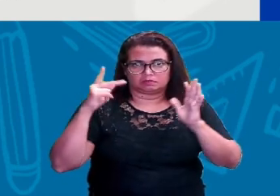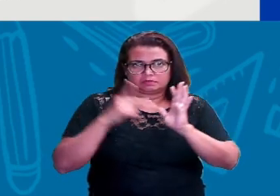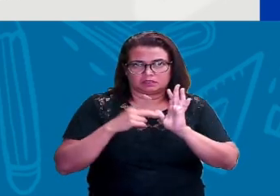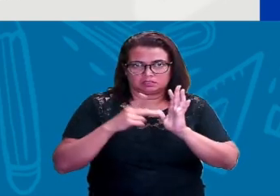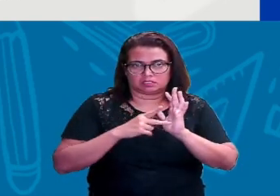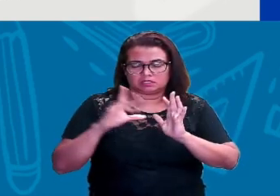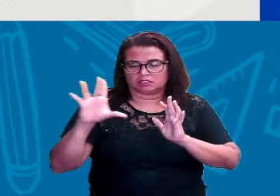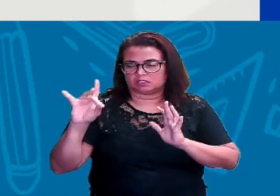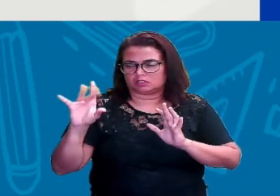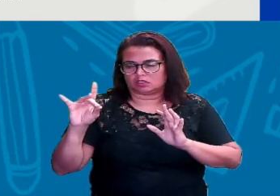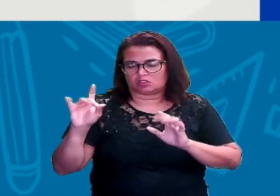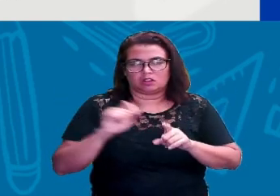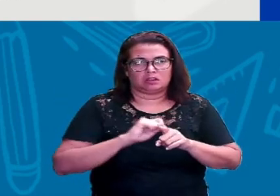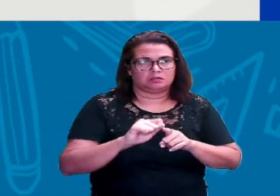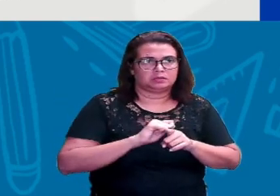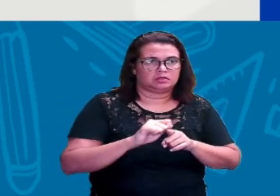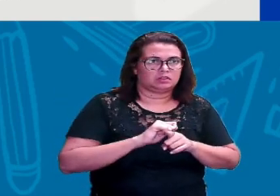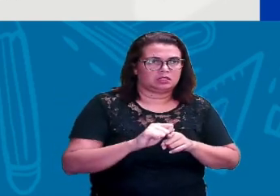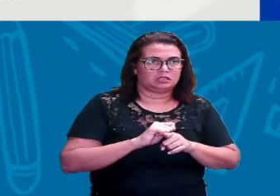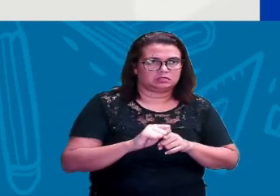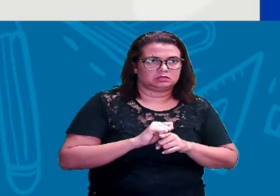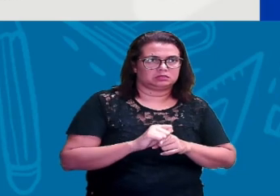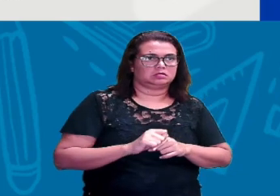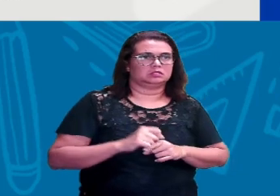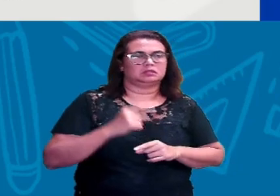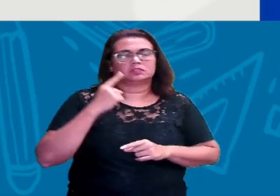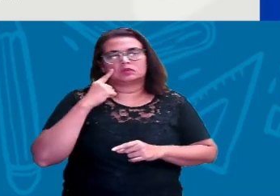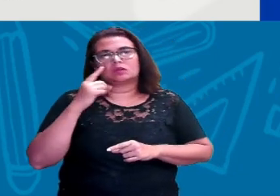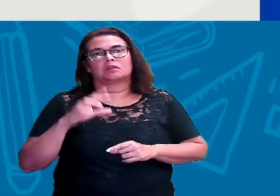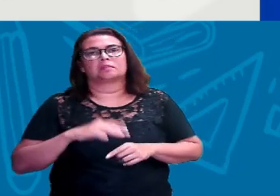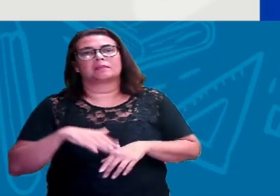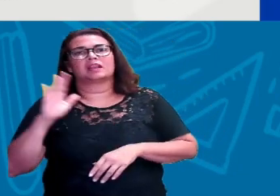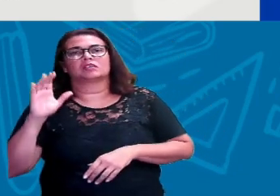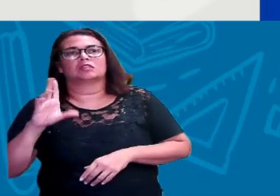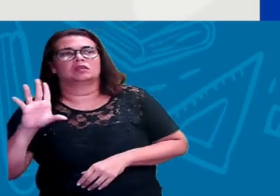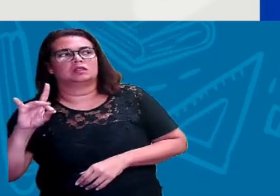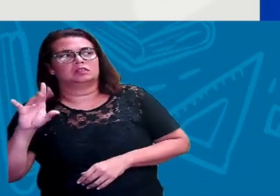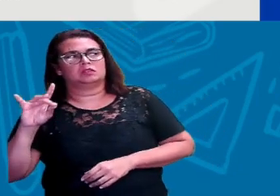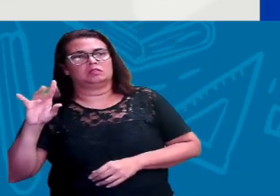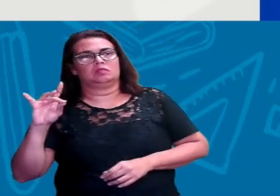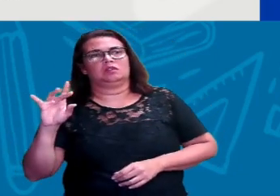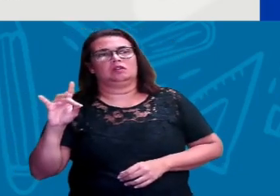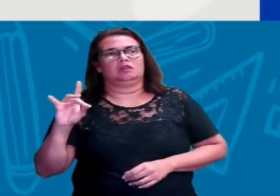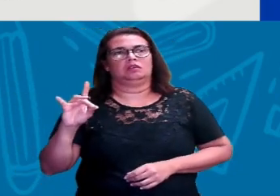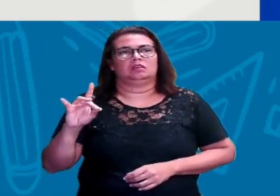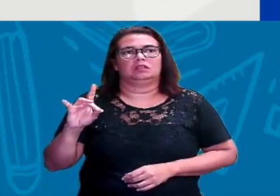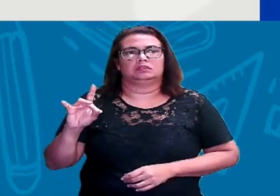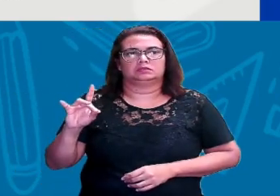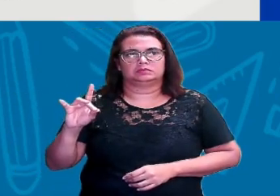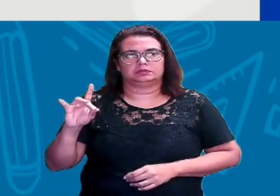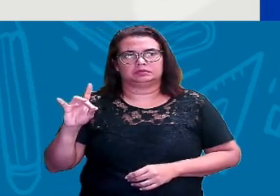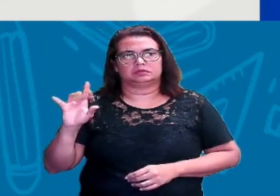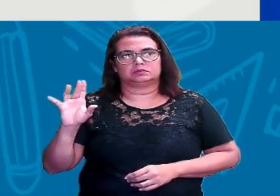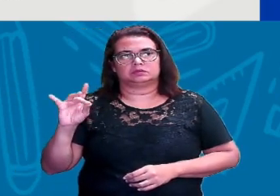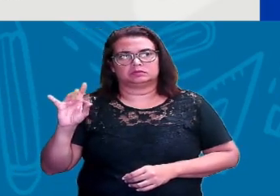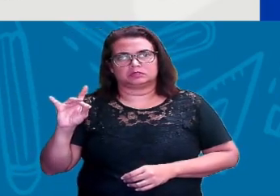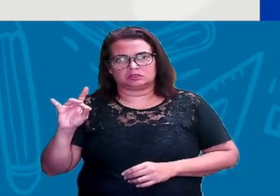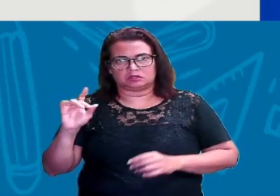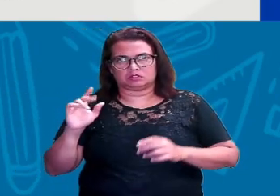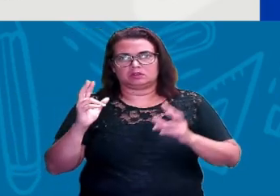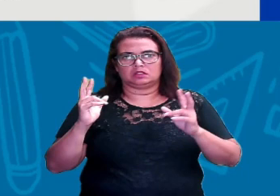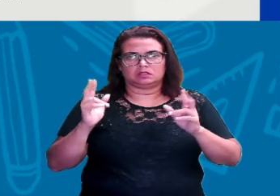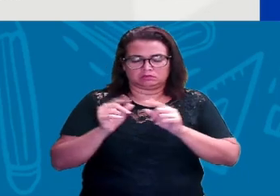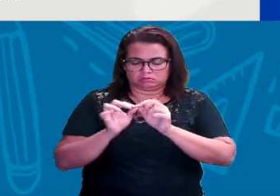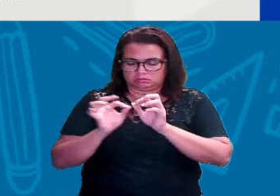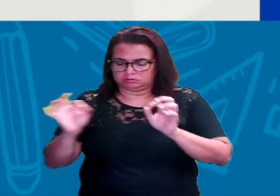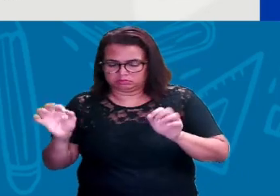borracha. Se a gente observar a figura, quem é maior aqui? Não é a cola? Né? Ela vai ter o mesmo tamanho da borracha? Não, a